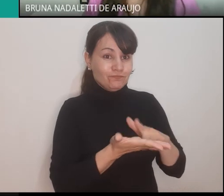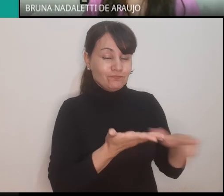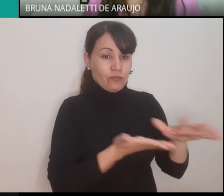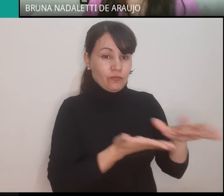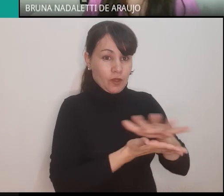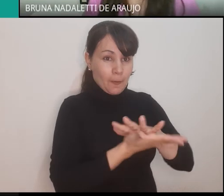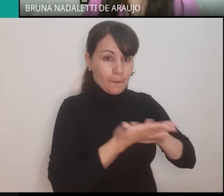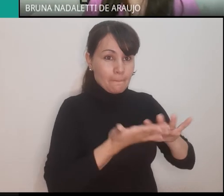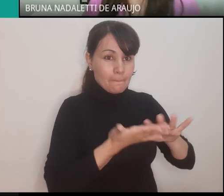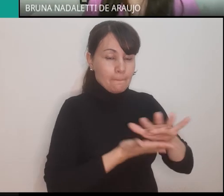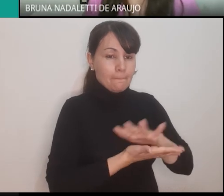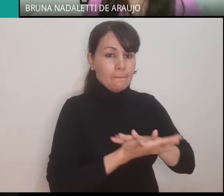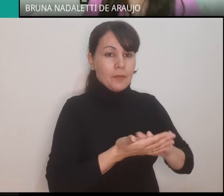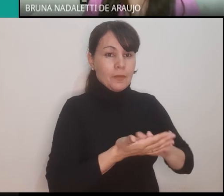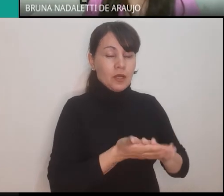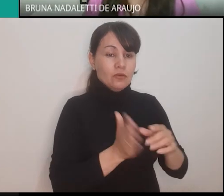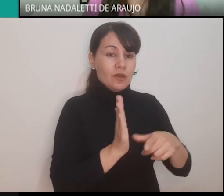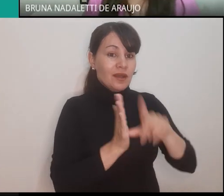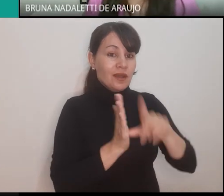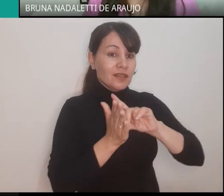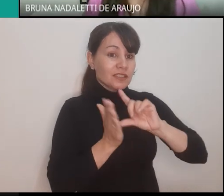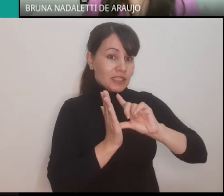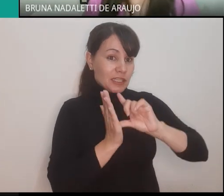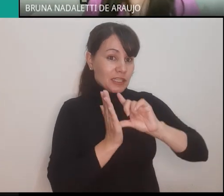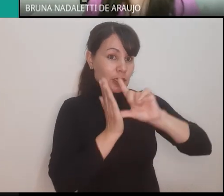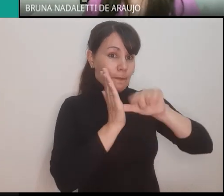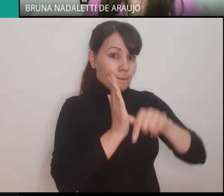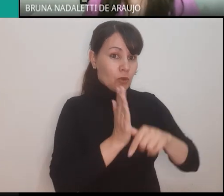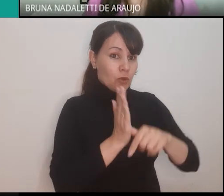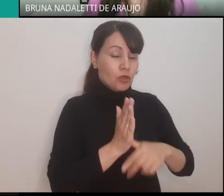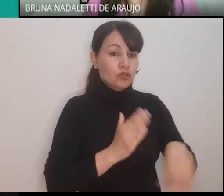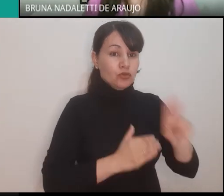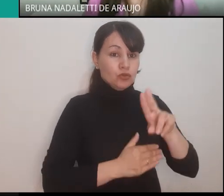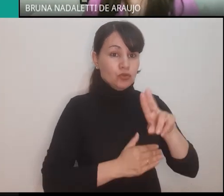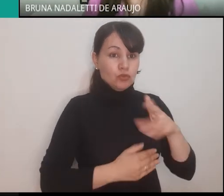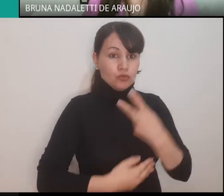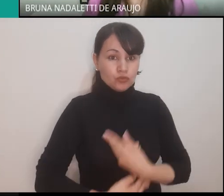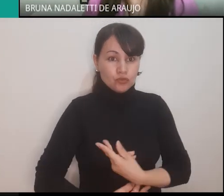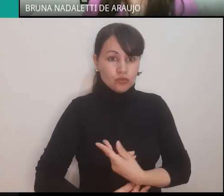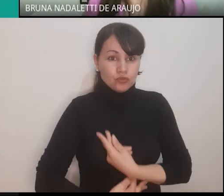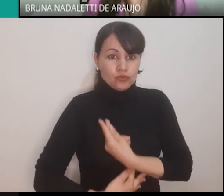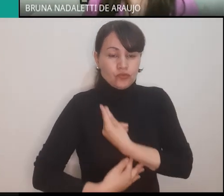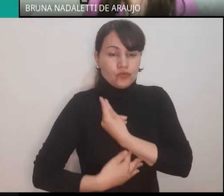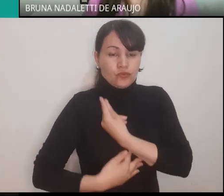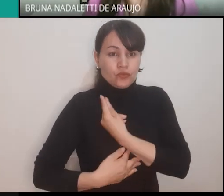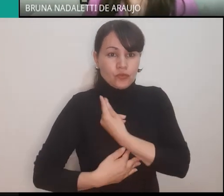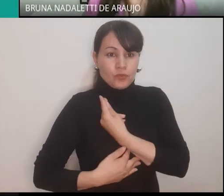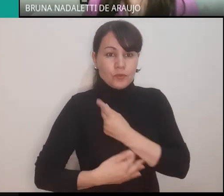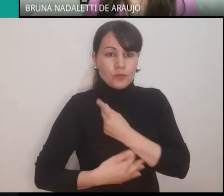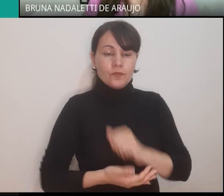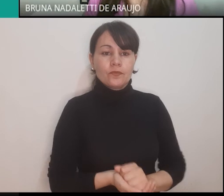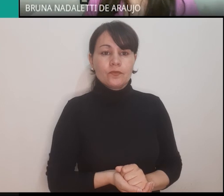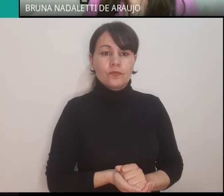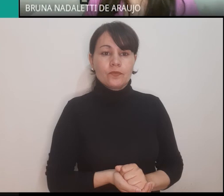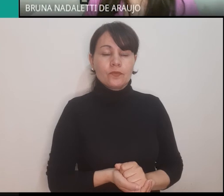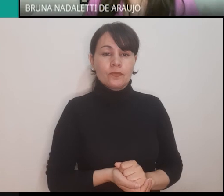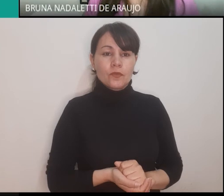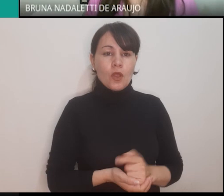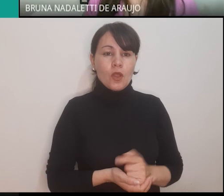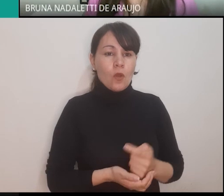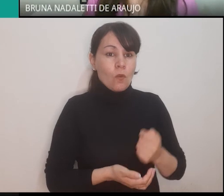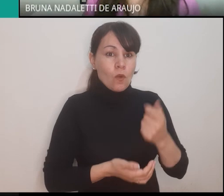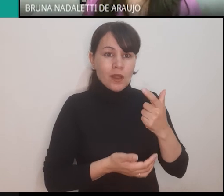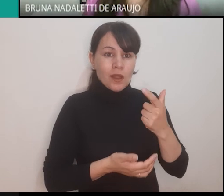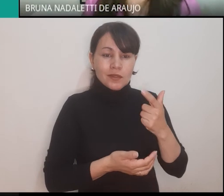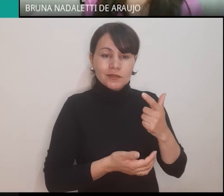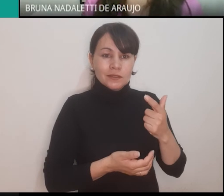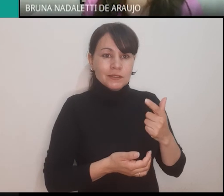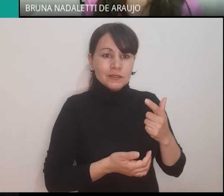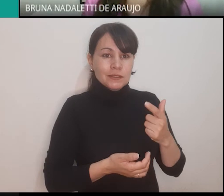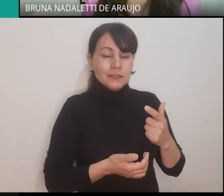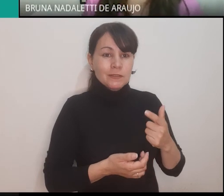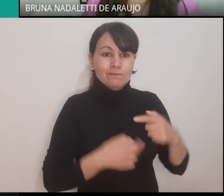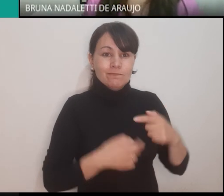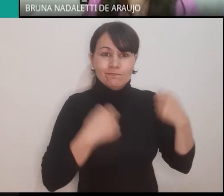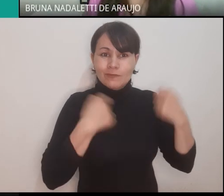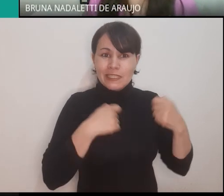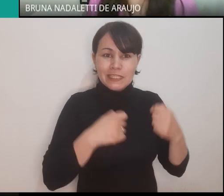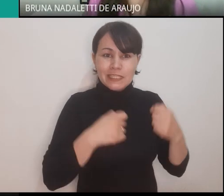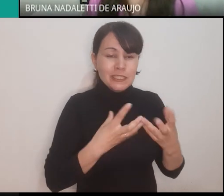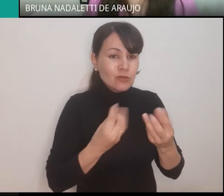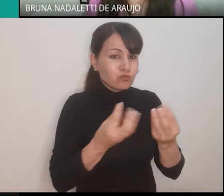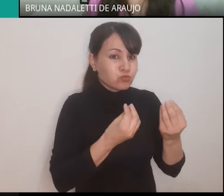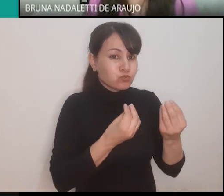e após o manuseio do catéter, né, quase que torna-se indispensável